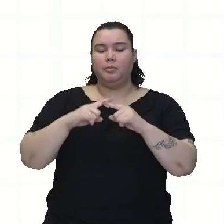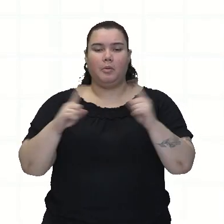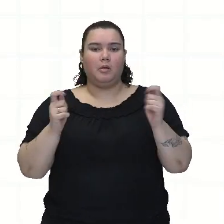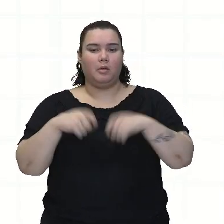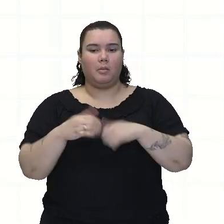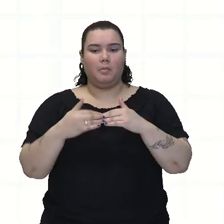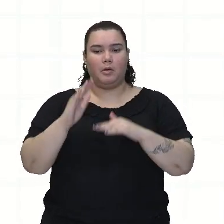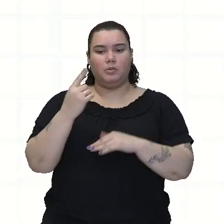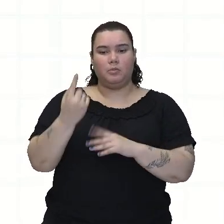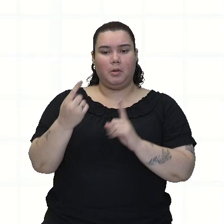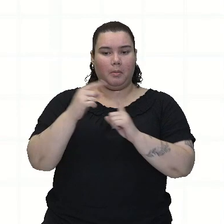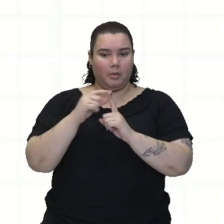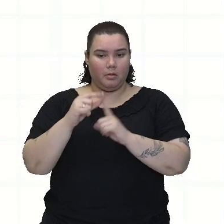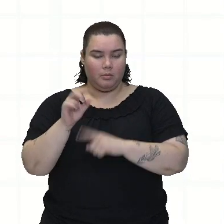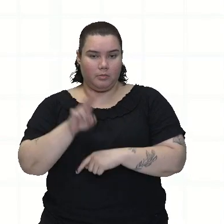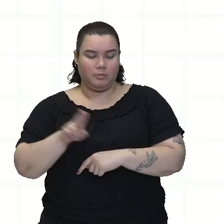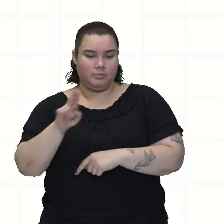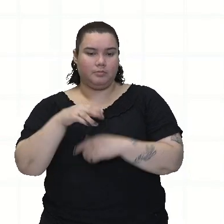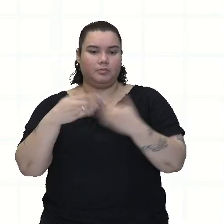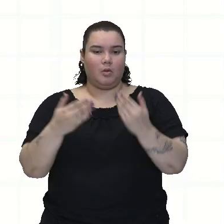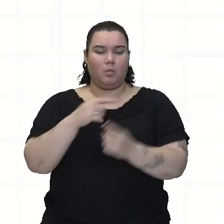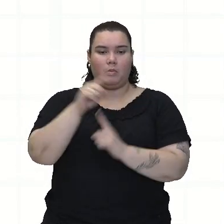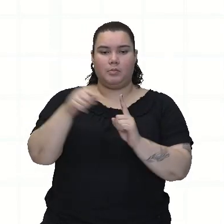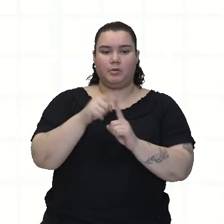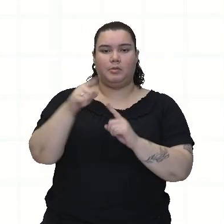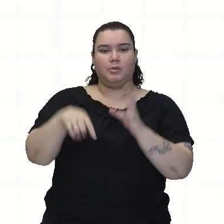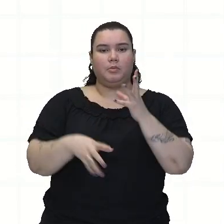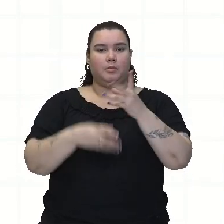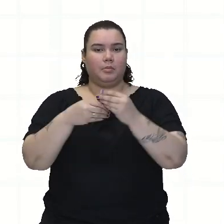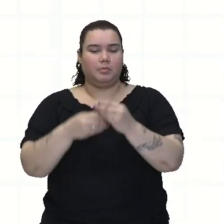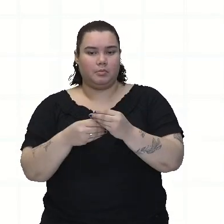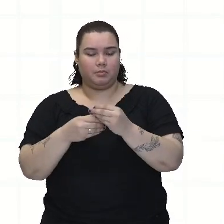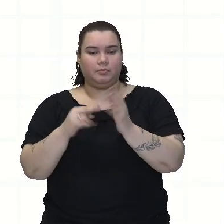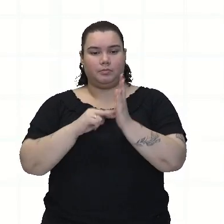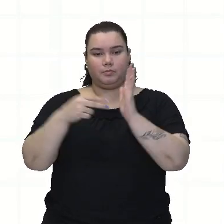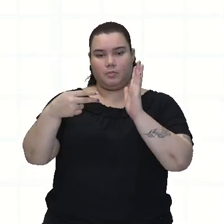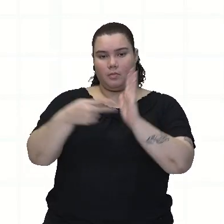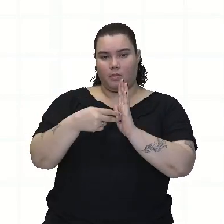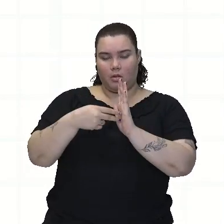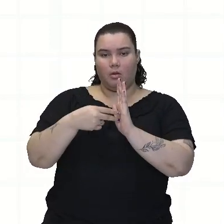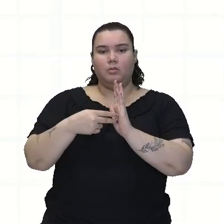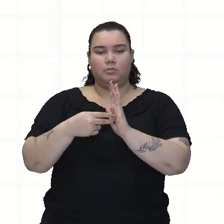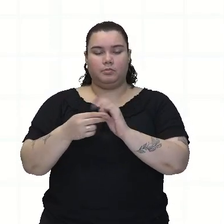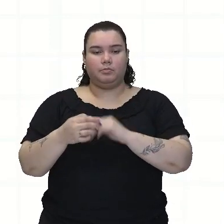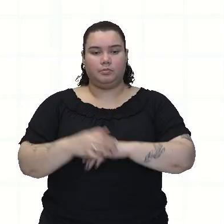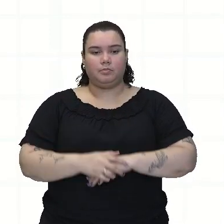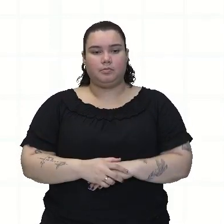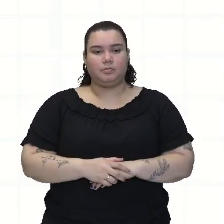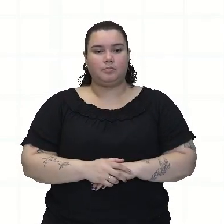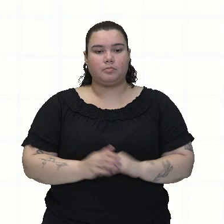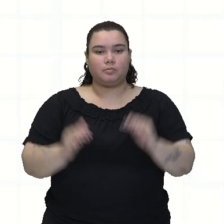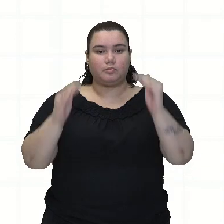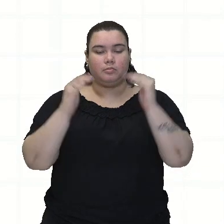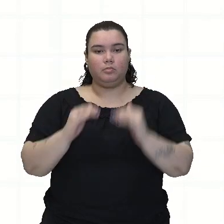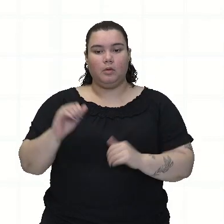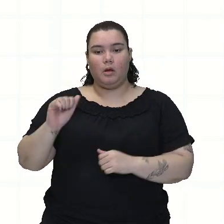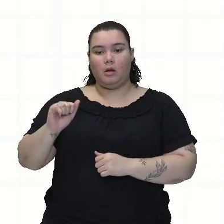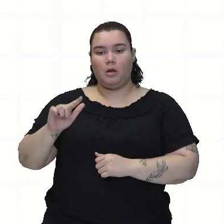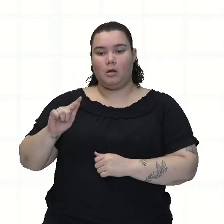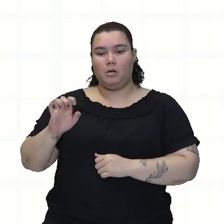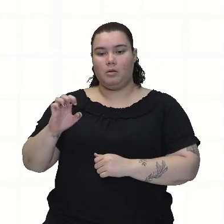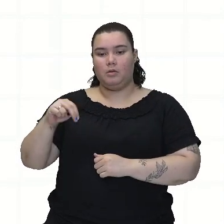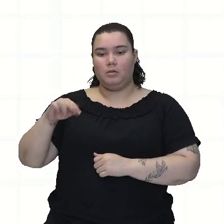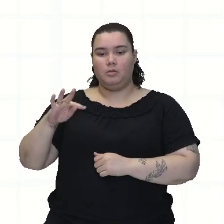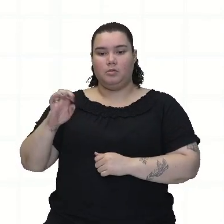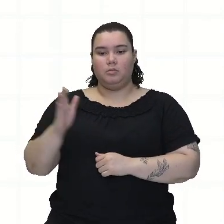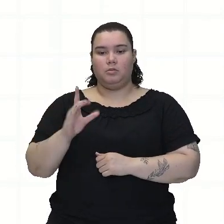têm essa função de complementar o sentido de um nome, chamado de complemento nominal. O agente da passiva indica